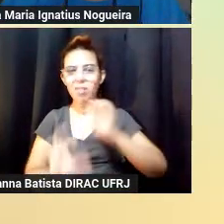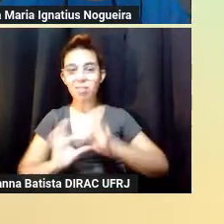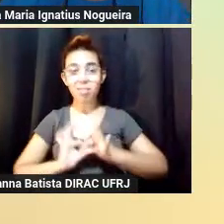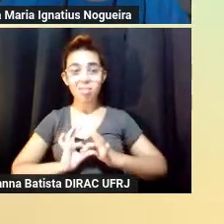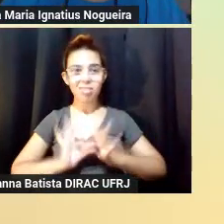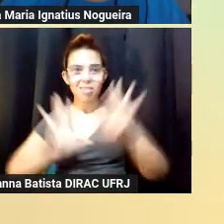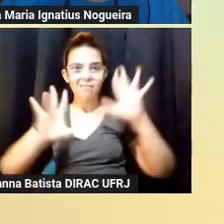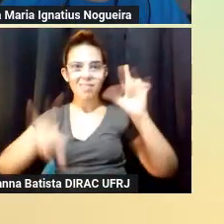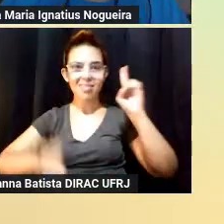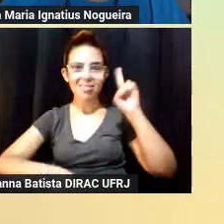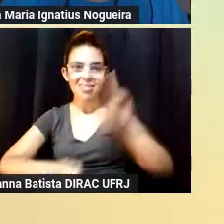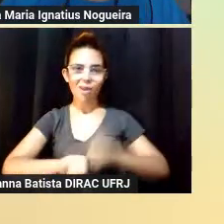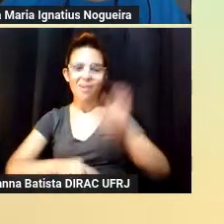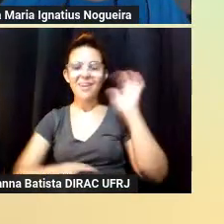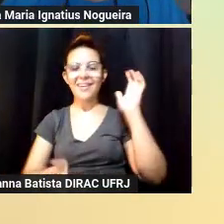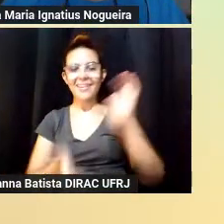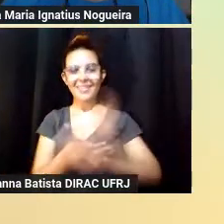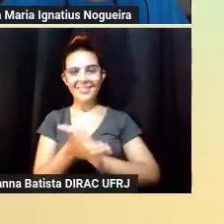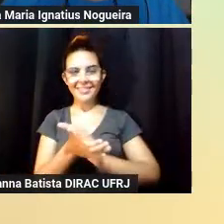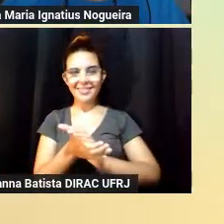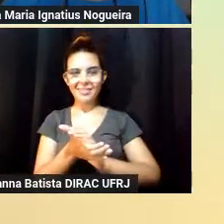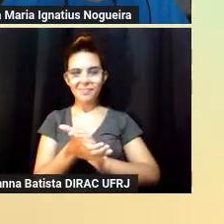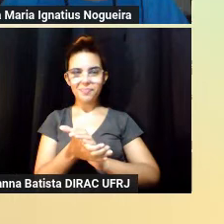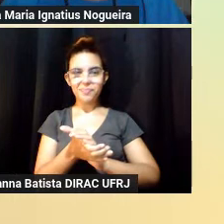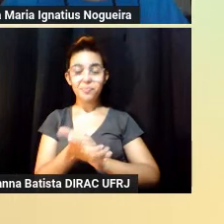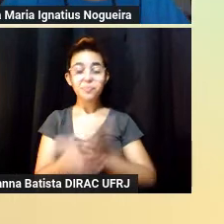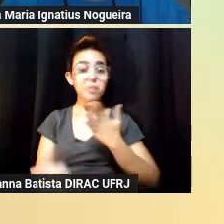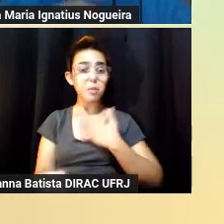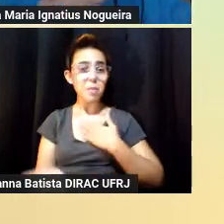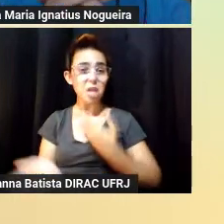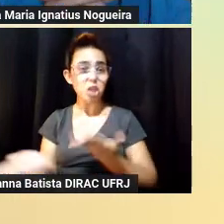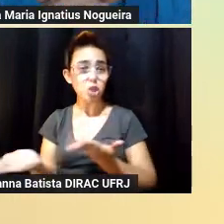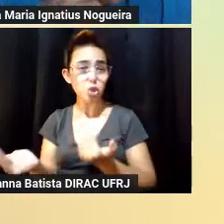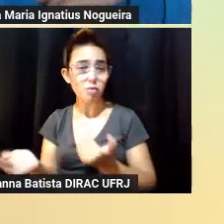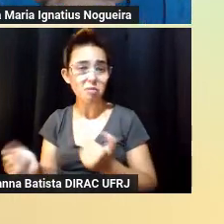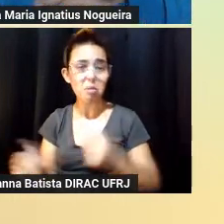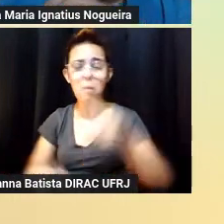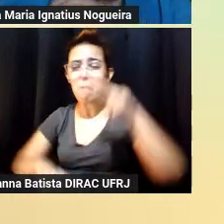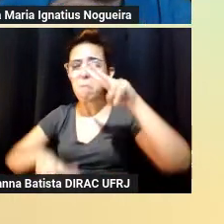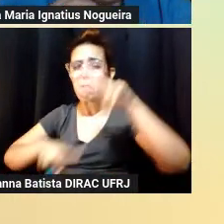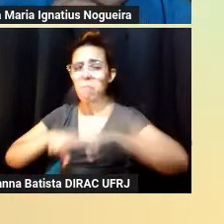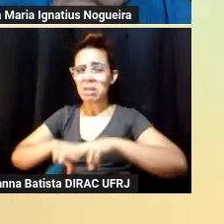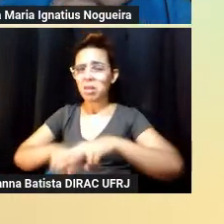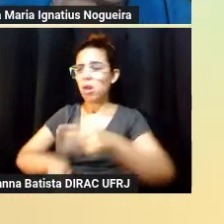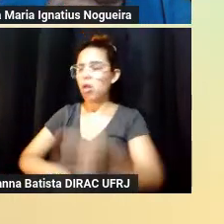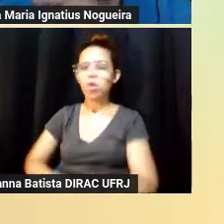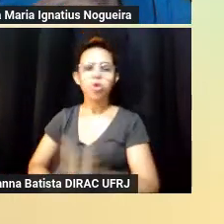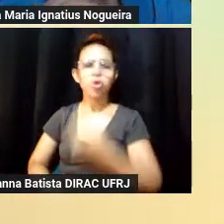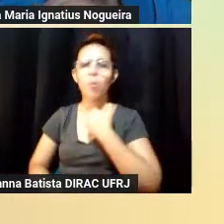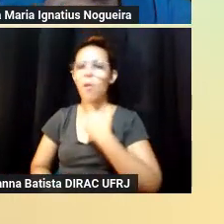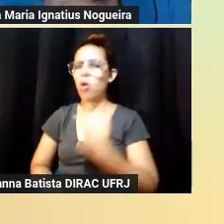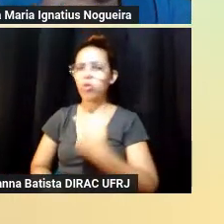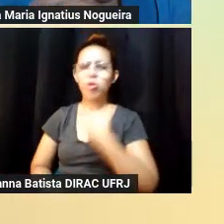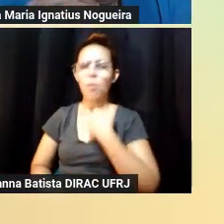presa na minha juventude pelo meu pai, e quando eu me casei, eu consegui me tornar uma mulher